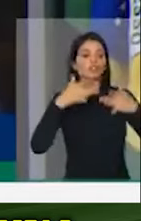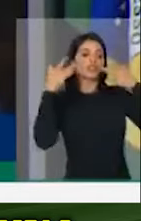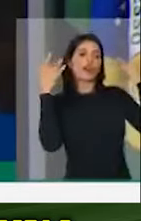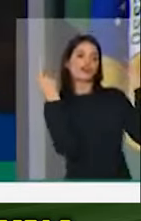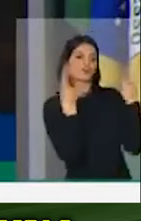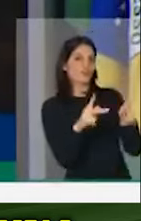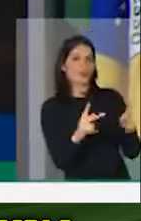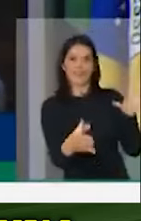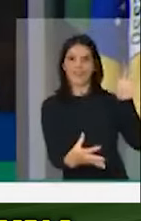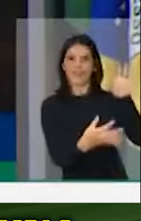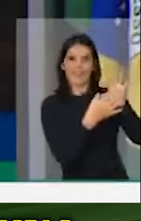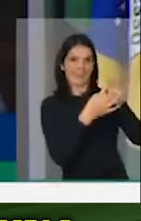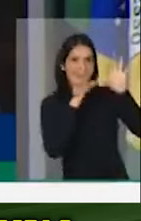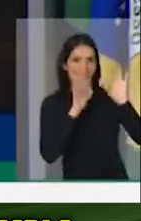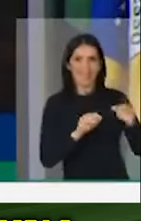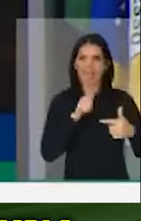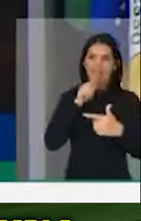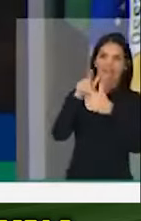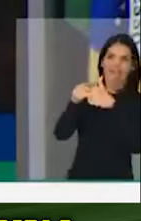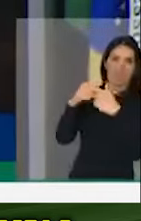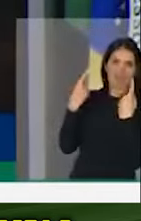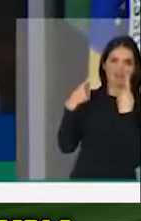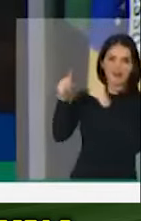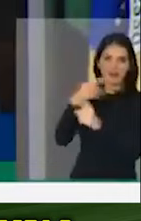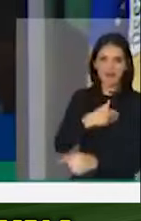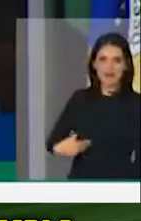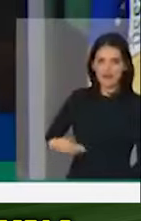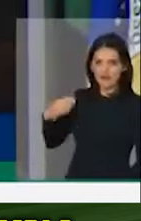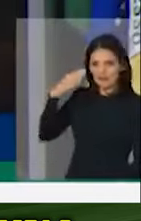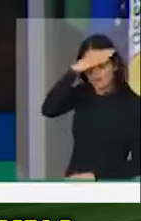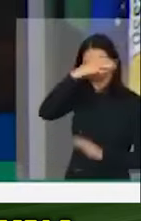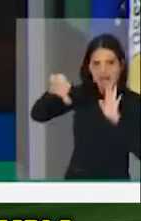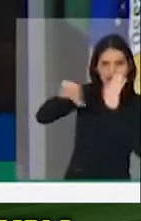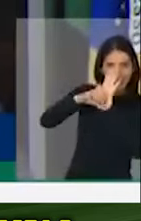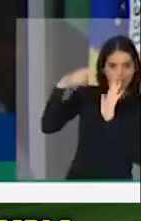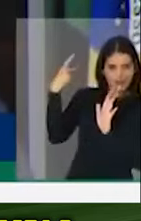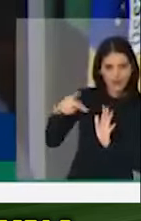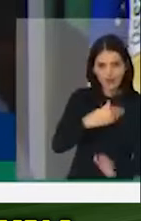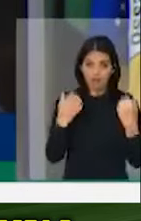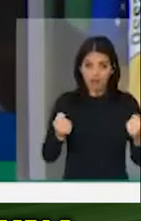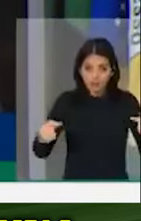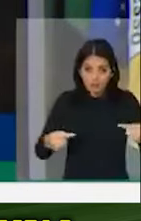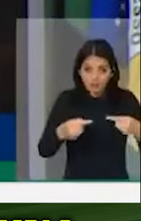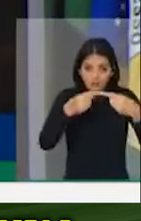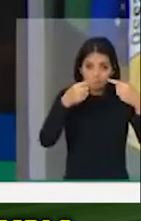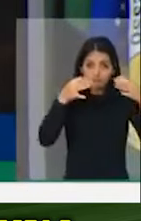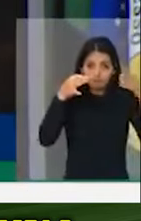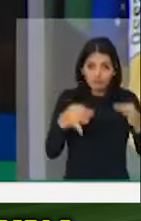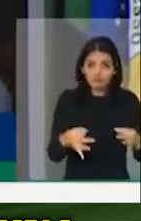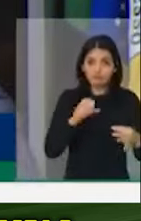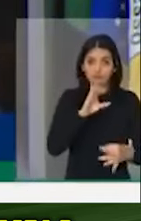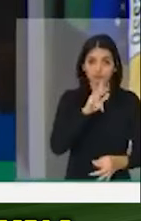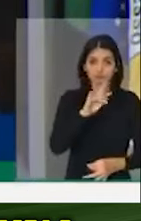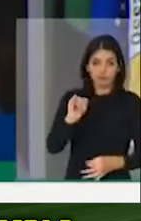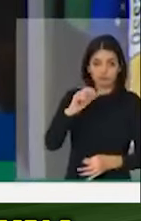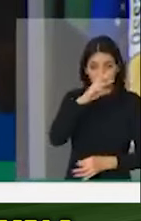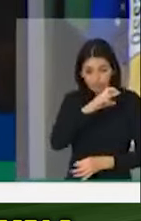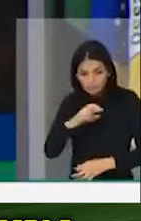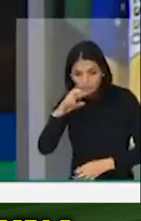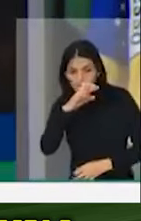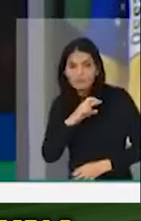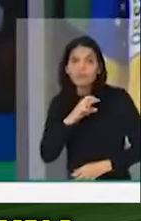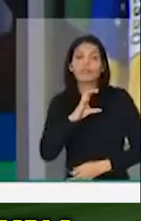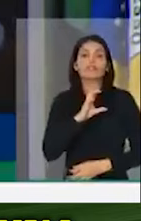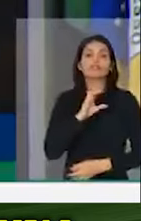deles, para poder atacar o governo Bolsonaro, para tentar incriminar o governo Bolsonaro. A CPI para investigar,